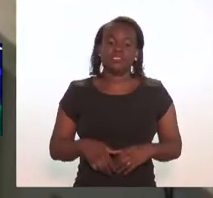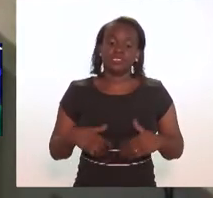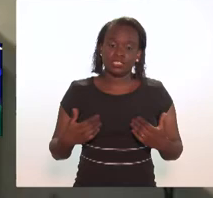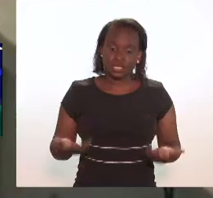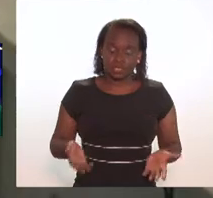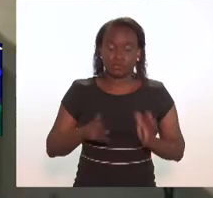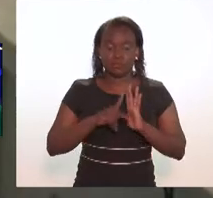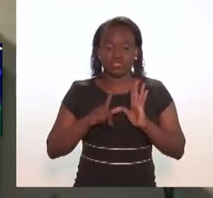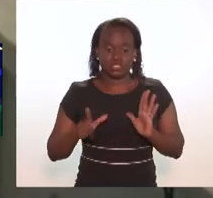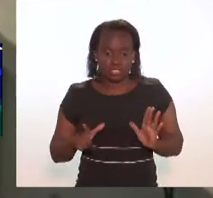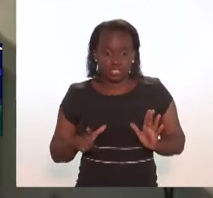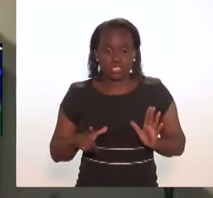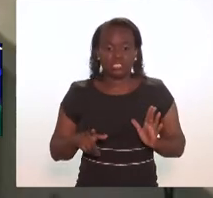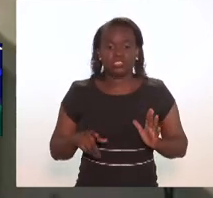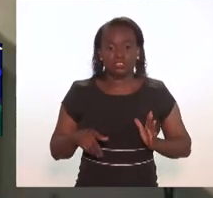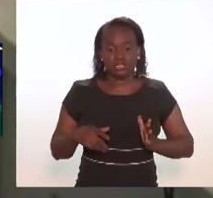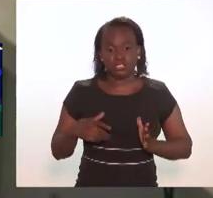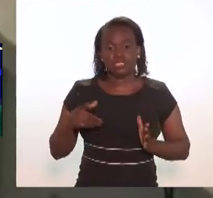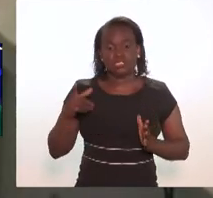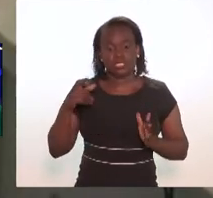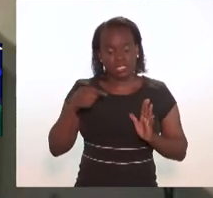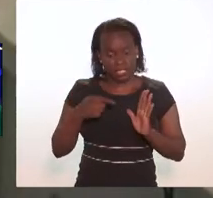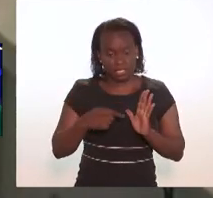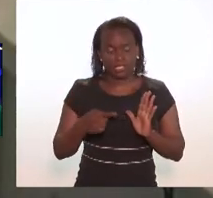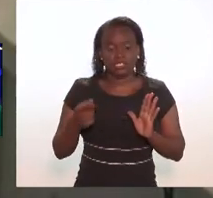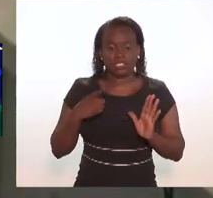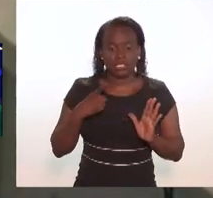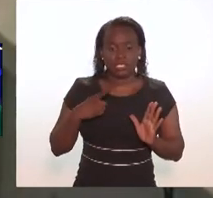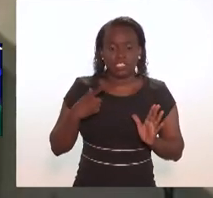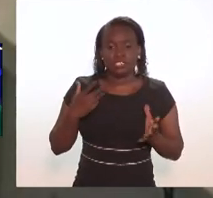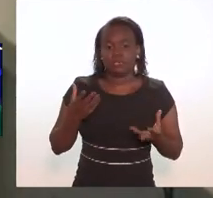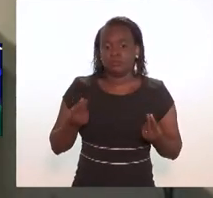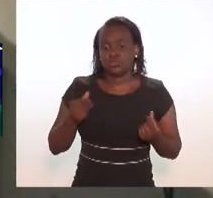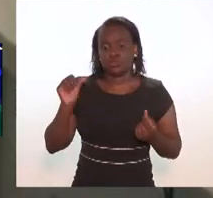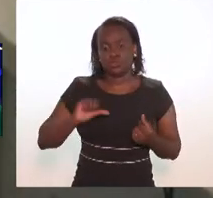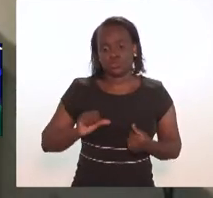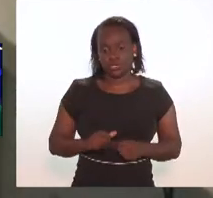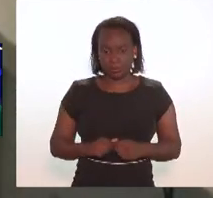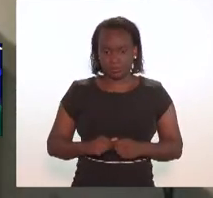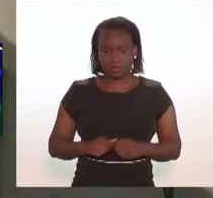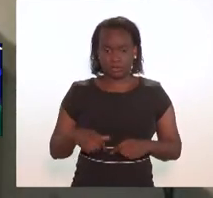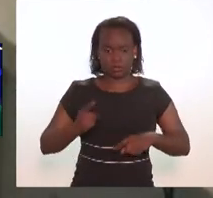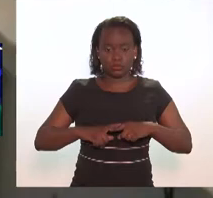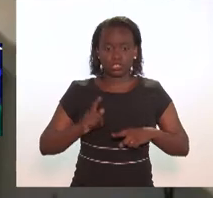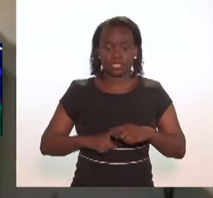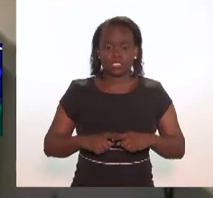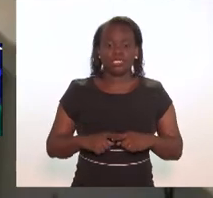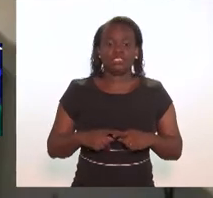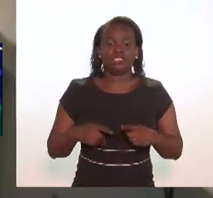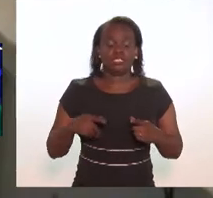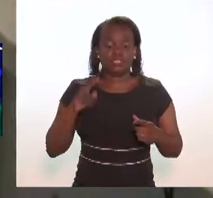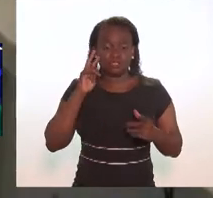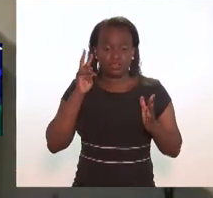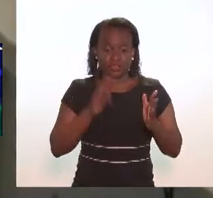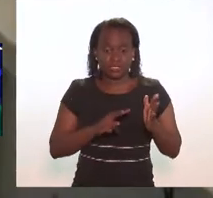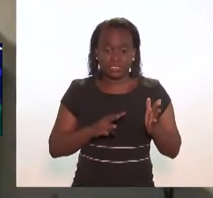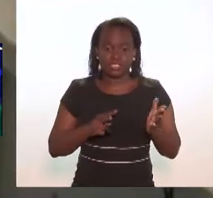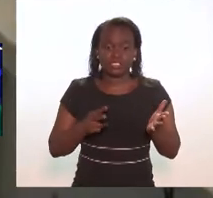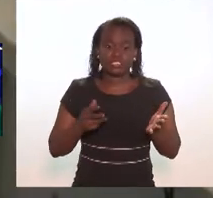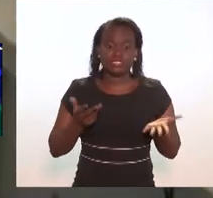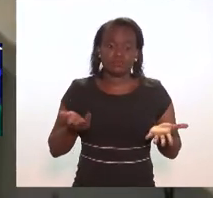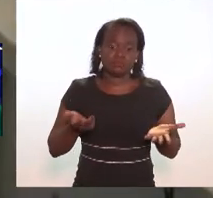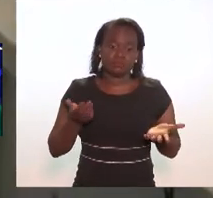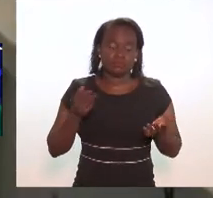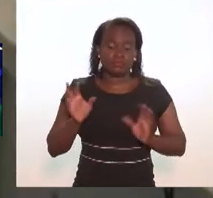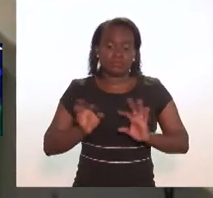o projeto, no mérito, no meu entendimento, é muito ruim, porque ele tem uma ótica